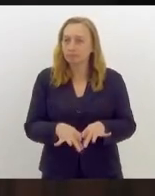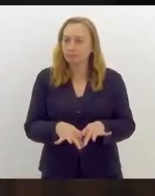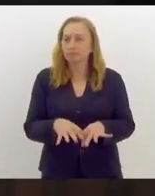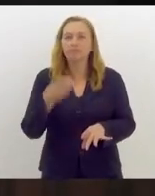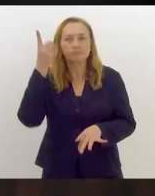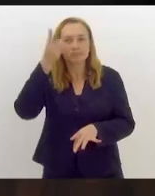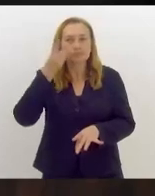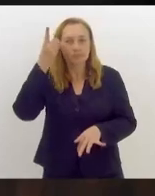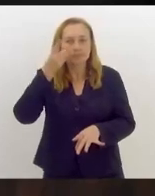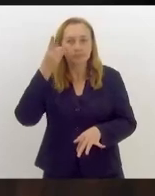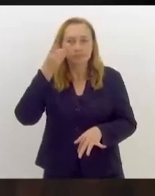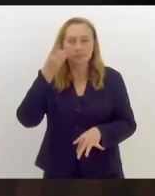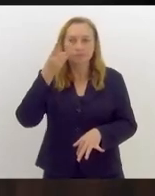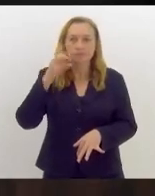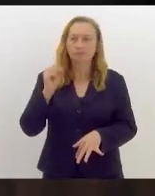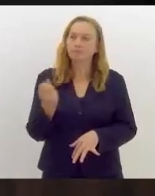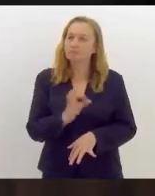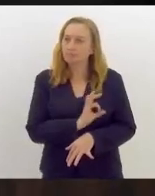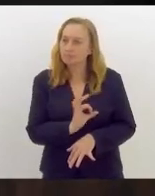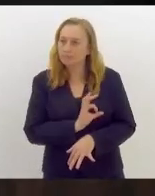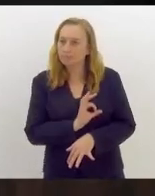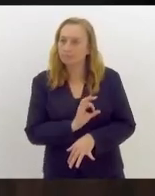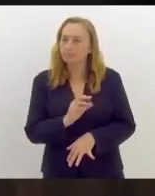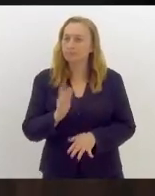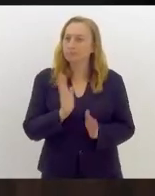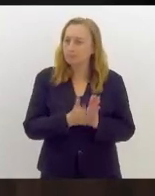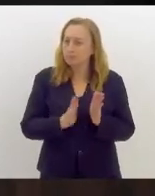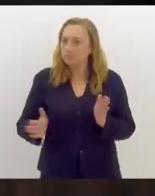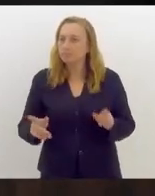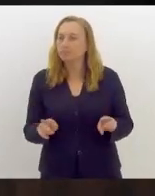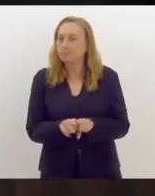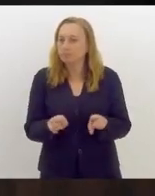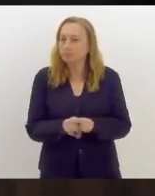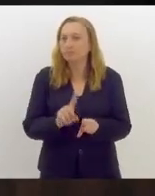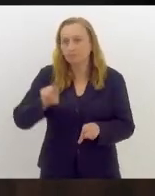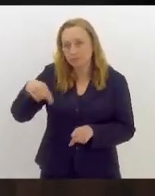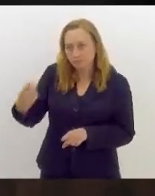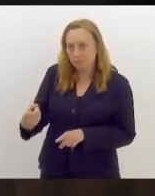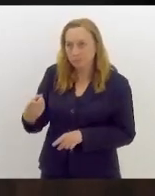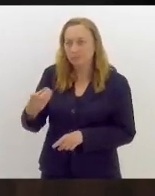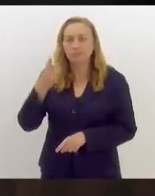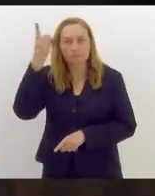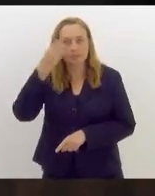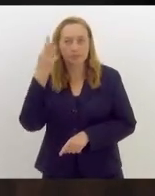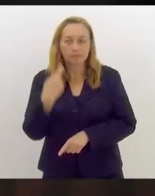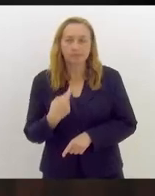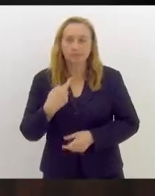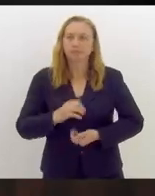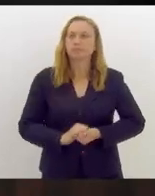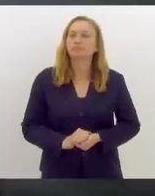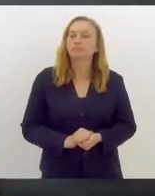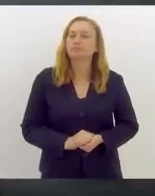deputada Marta Rocha é uma questão de ordem também e depois a deputada Renata